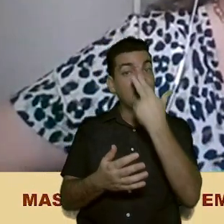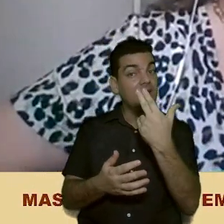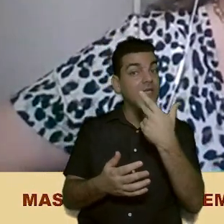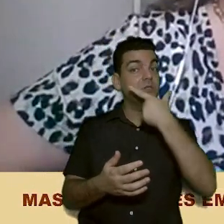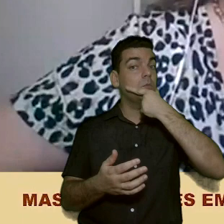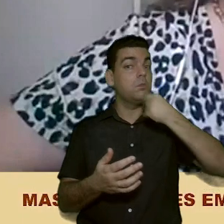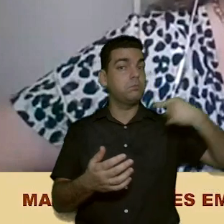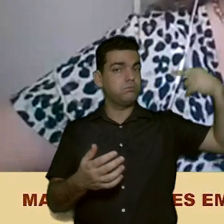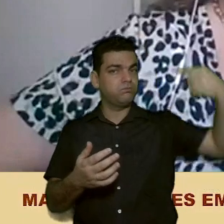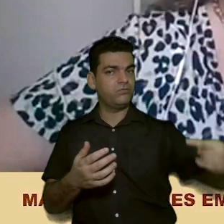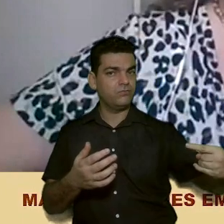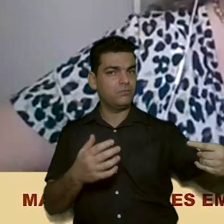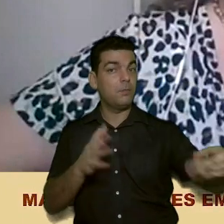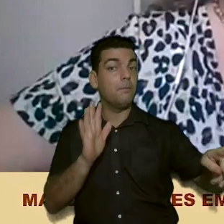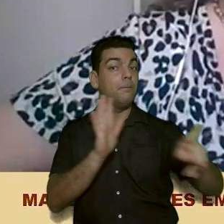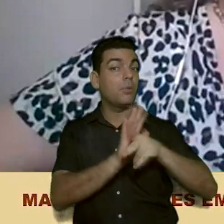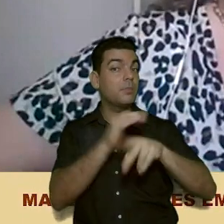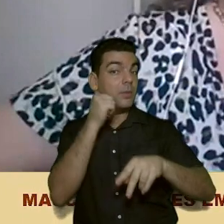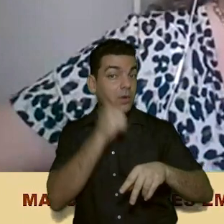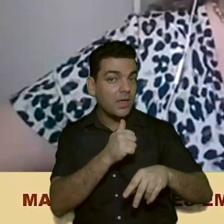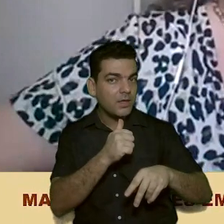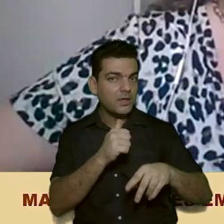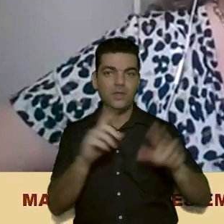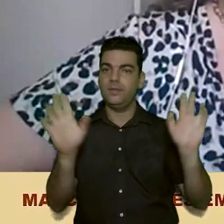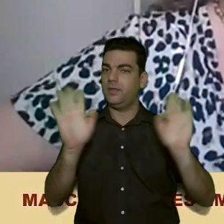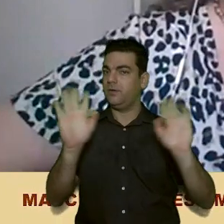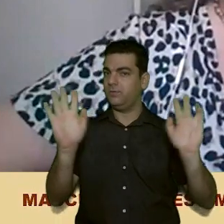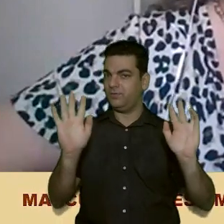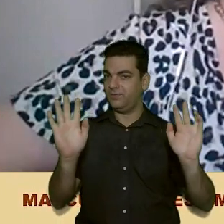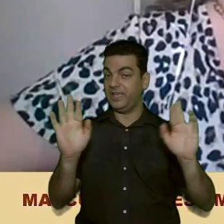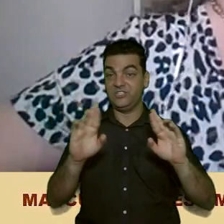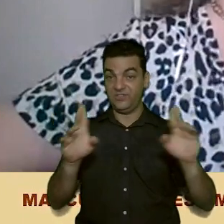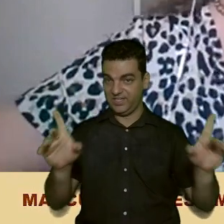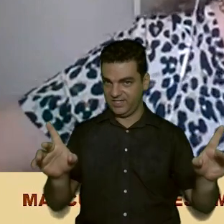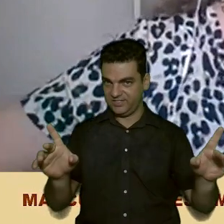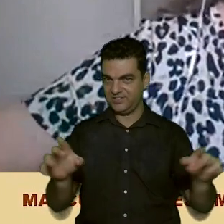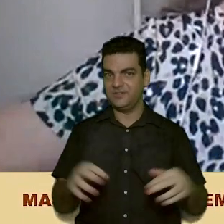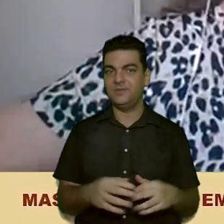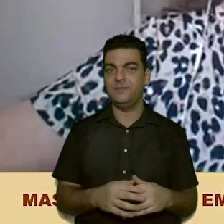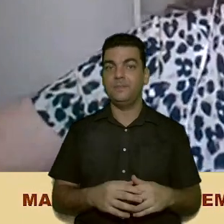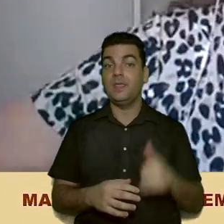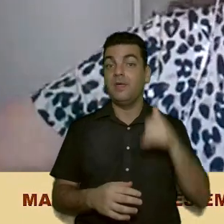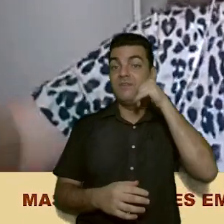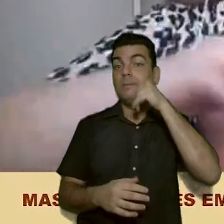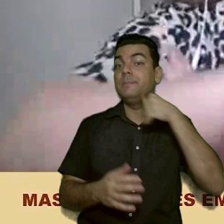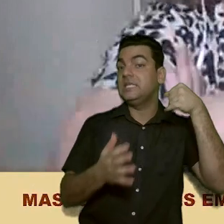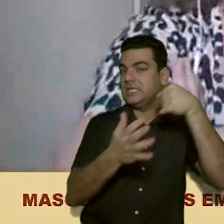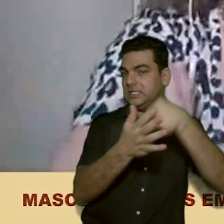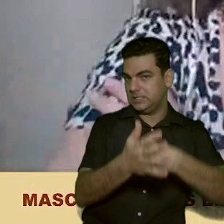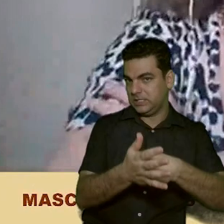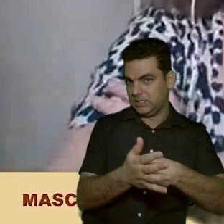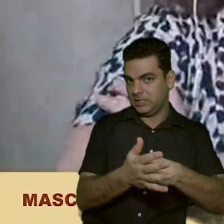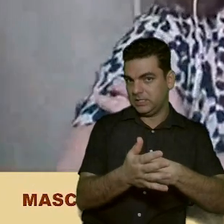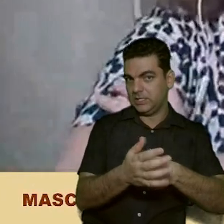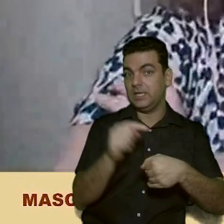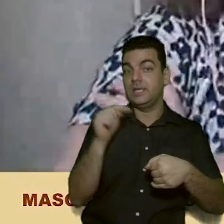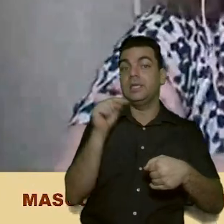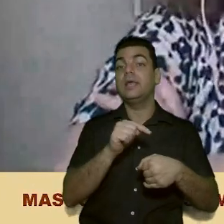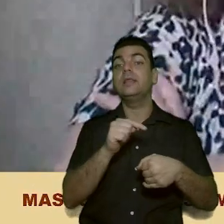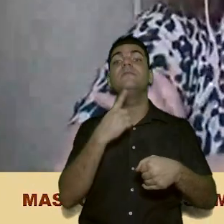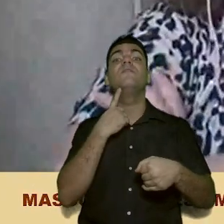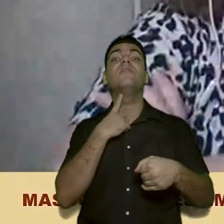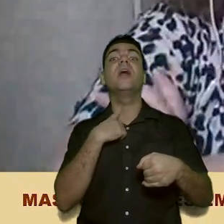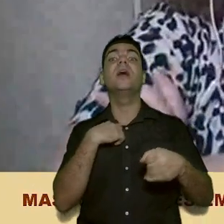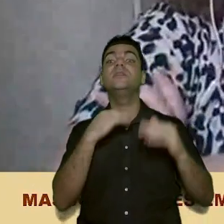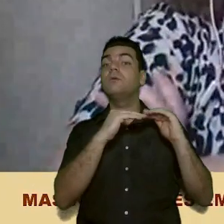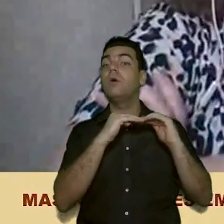que acham que feminismo é o machismo das mulheres, e fazem essa confusão. Então é uma coisa bem básica, mas só entender que,